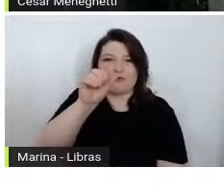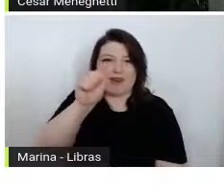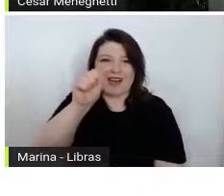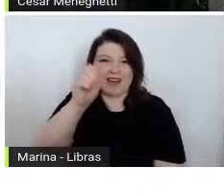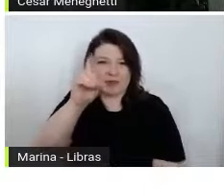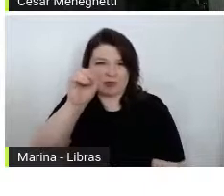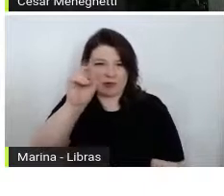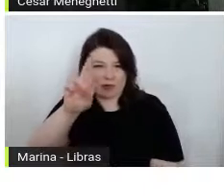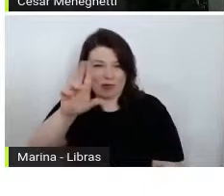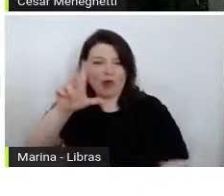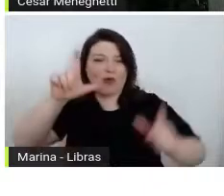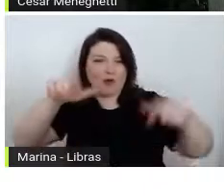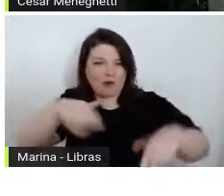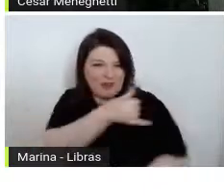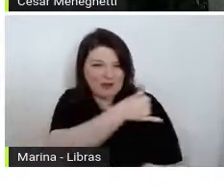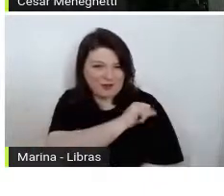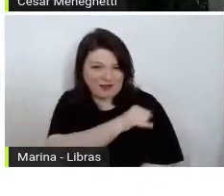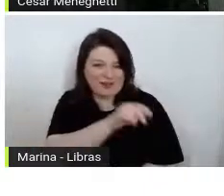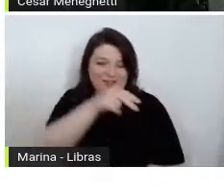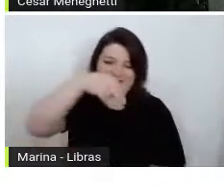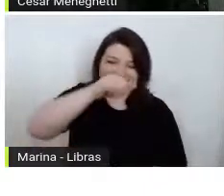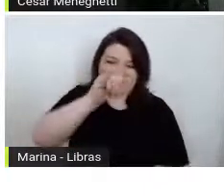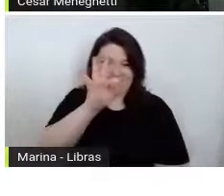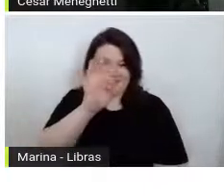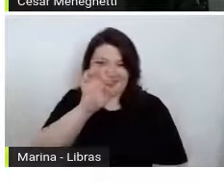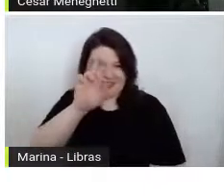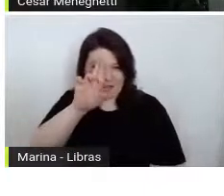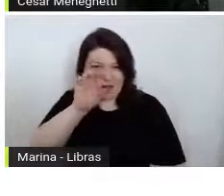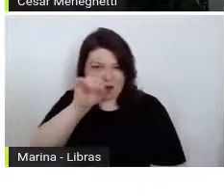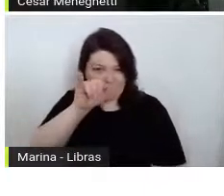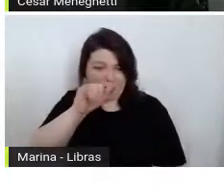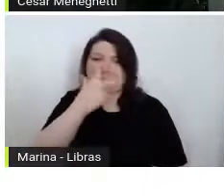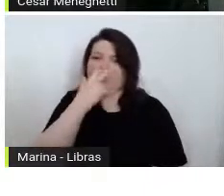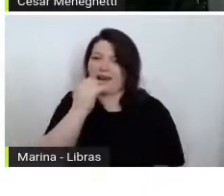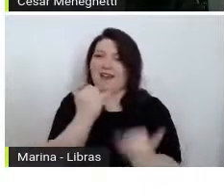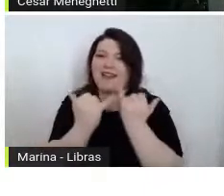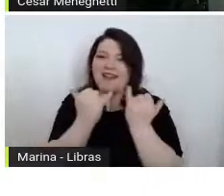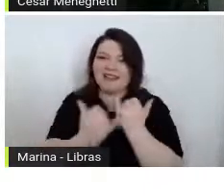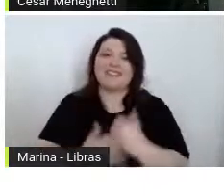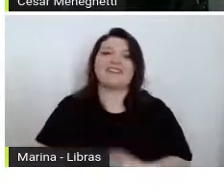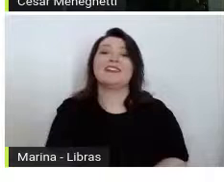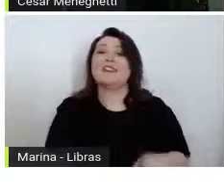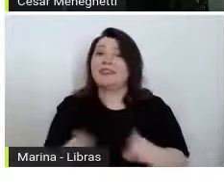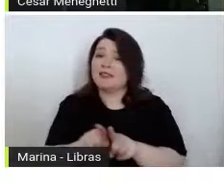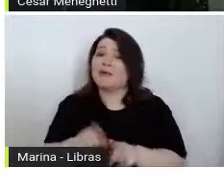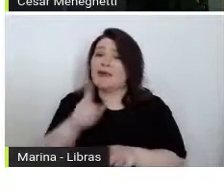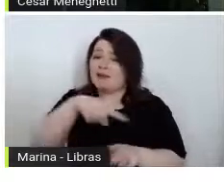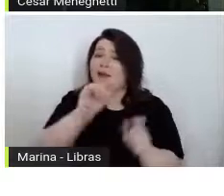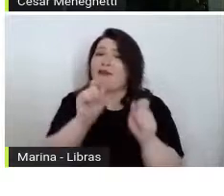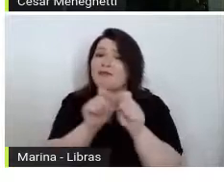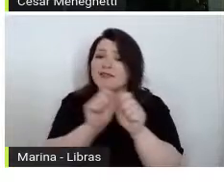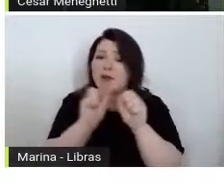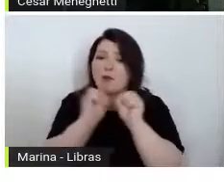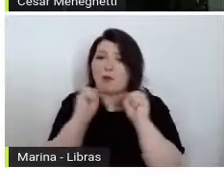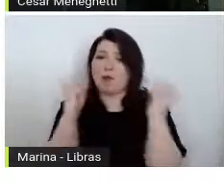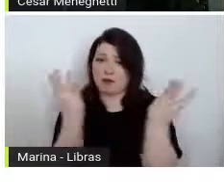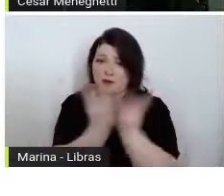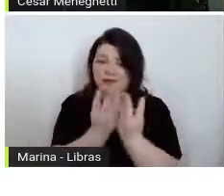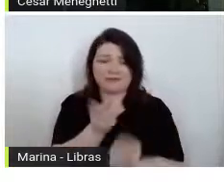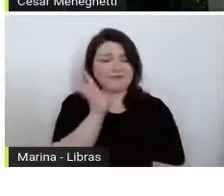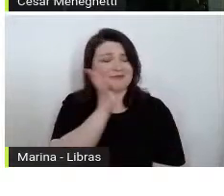pessoas incríveis. A gente fez até um workshop e tudo, foi muito legal. E também o